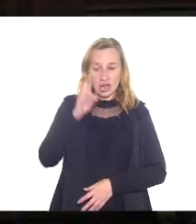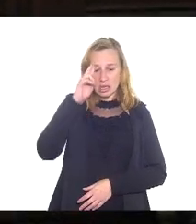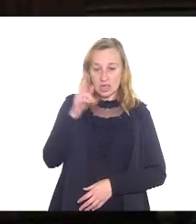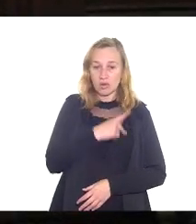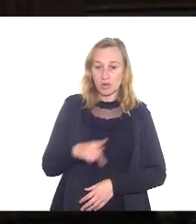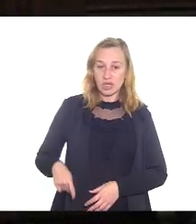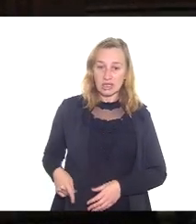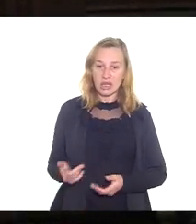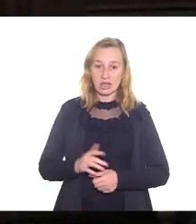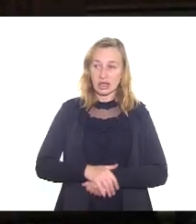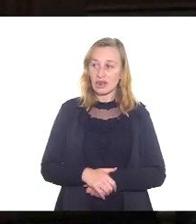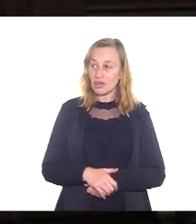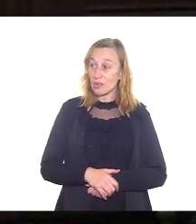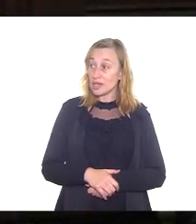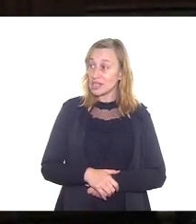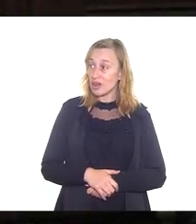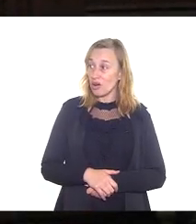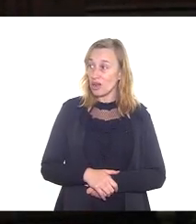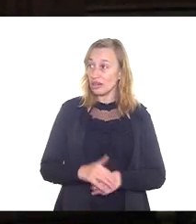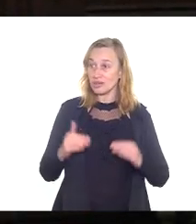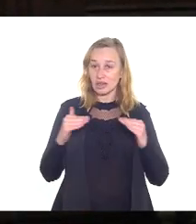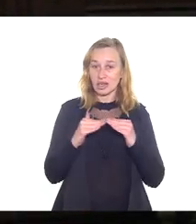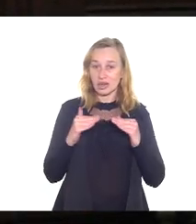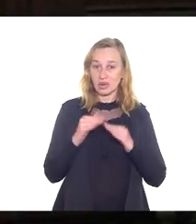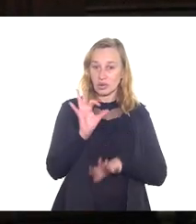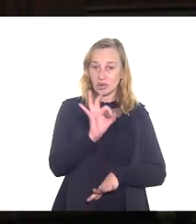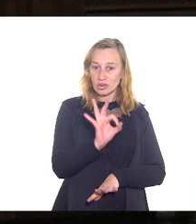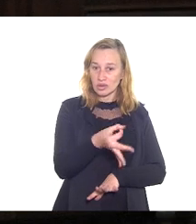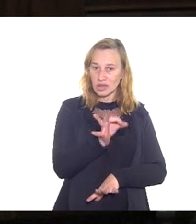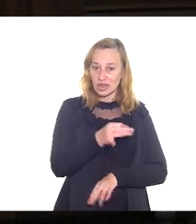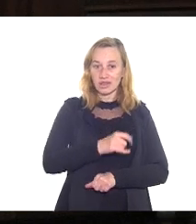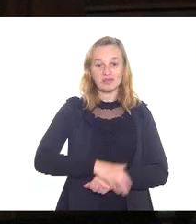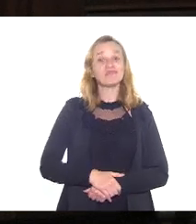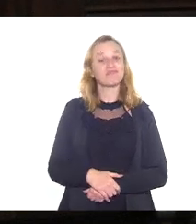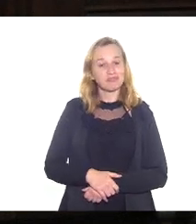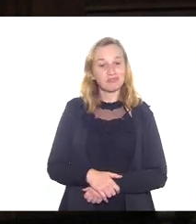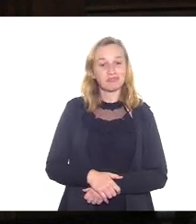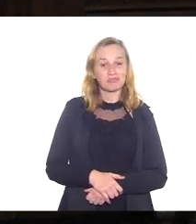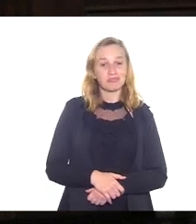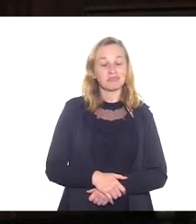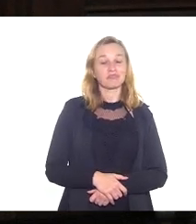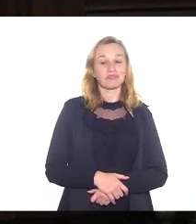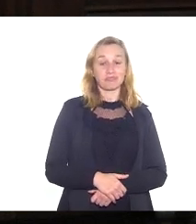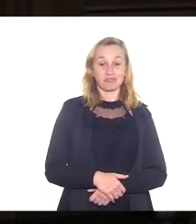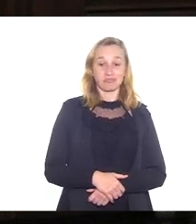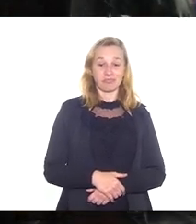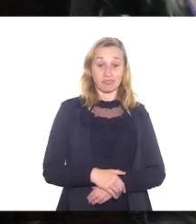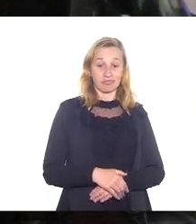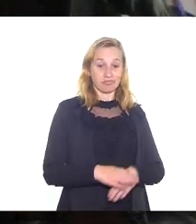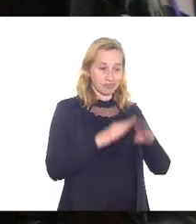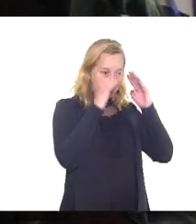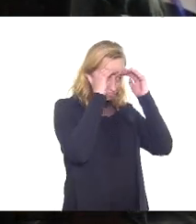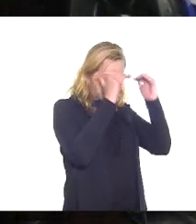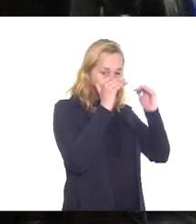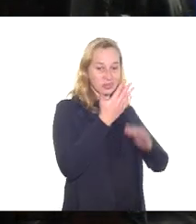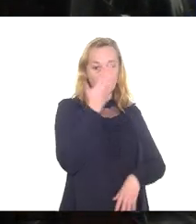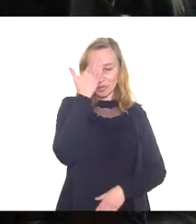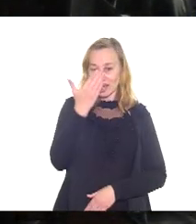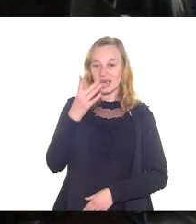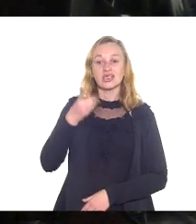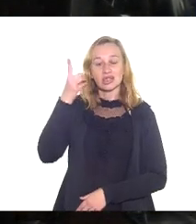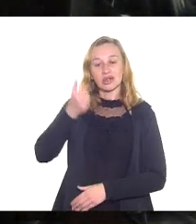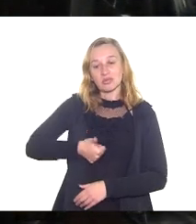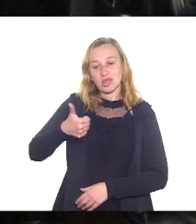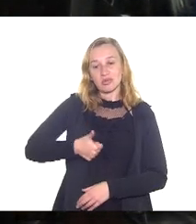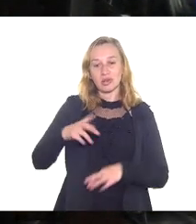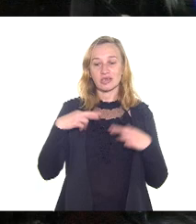presidente, acordo proposto por Vossa Excelência é ordem. Muito obrigado. Primeiro orador inscrito